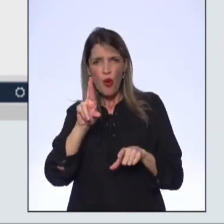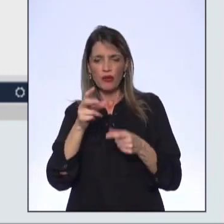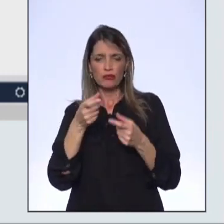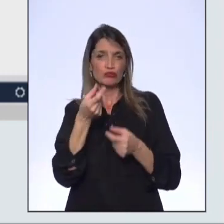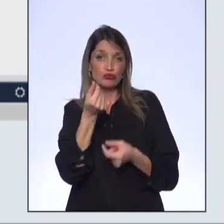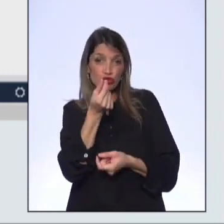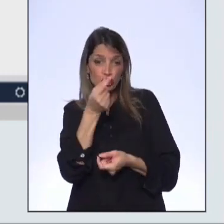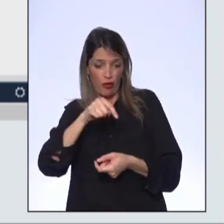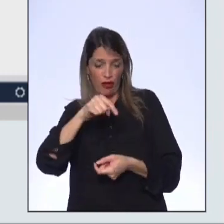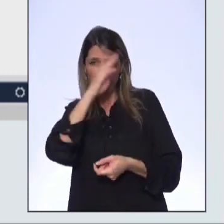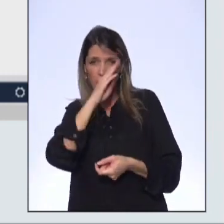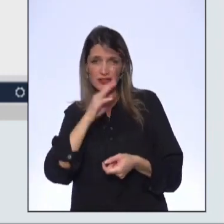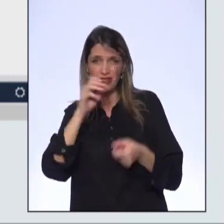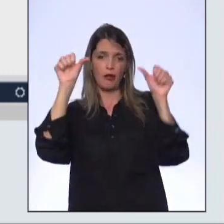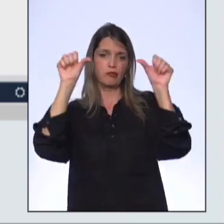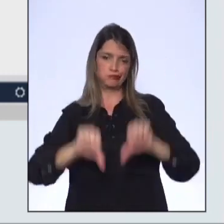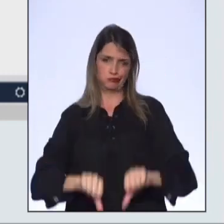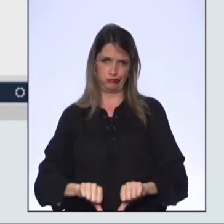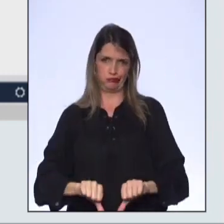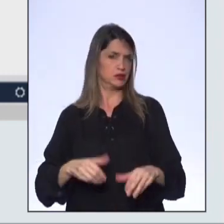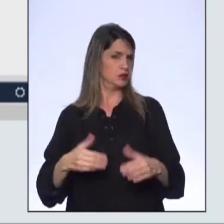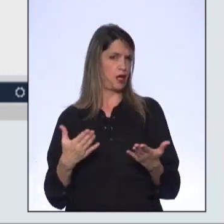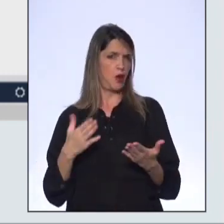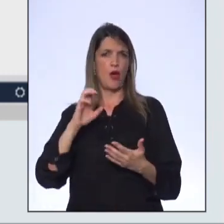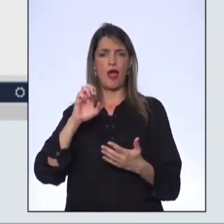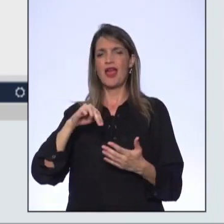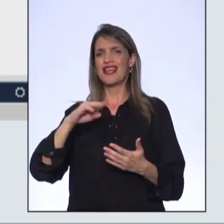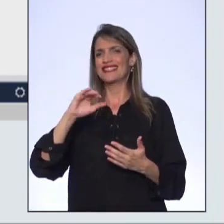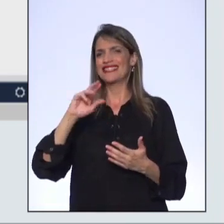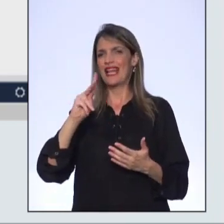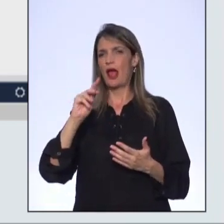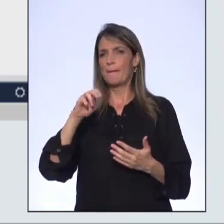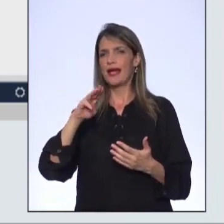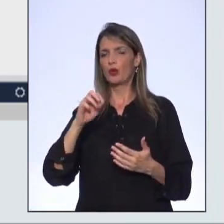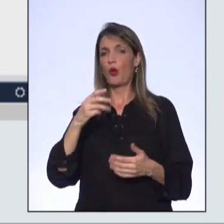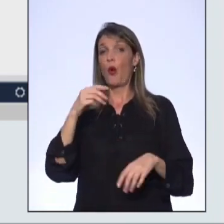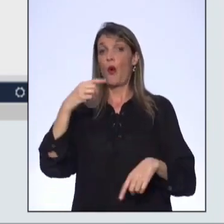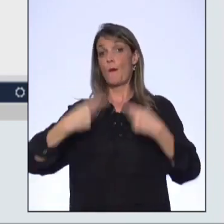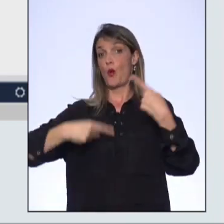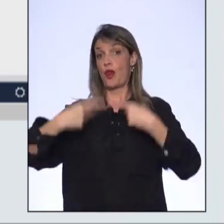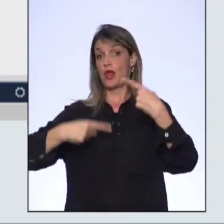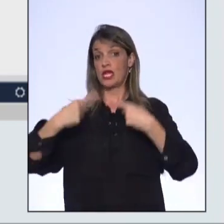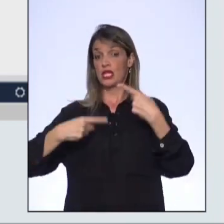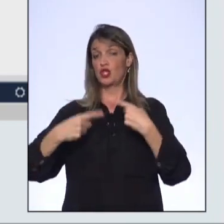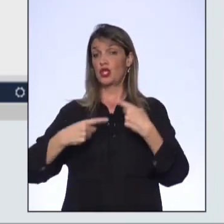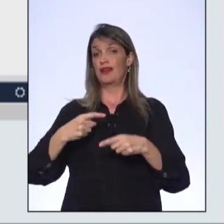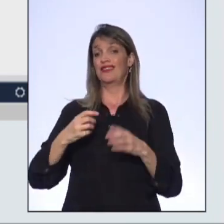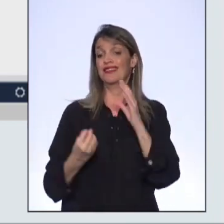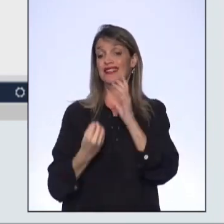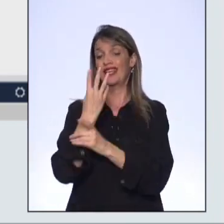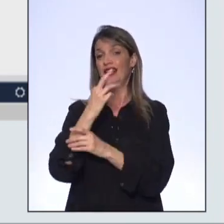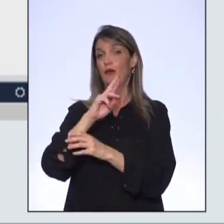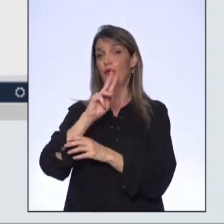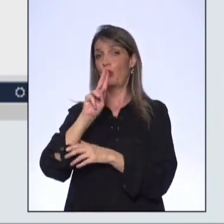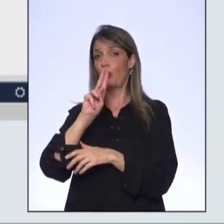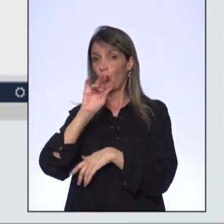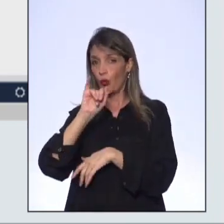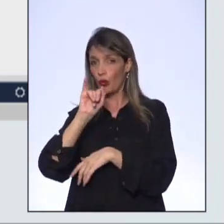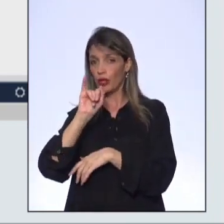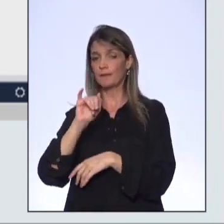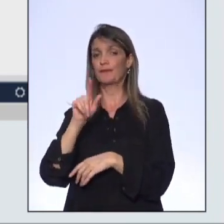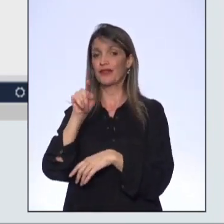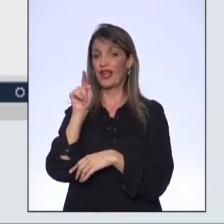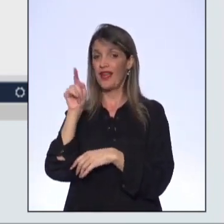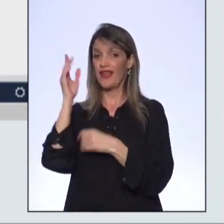É por isso que o encilhamento ficou conhecido como política inflacionária criada por Rui Barbosa. O encilhamento teve